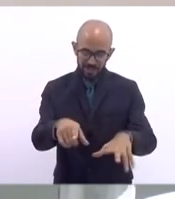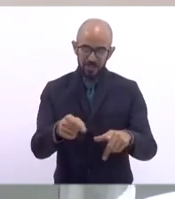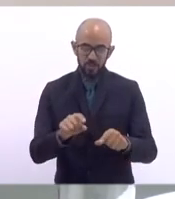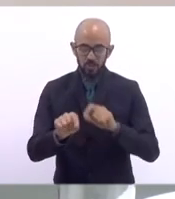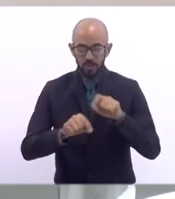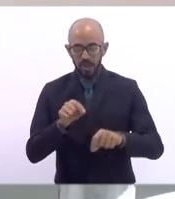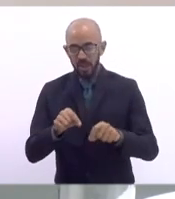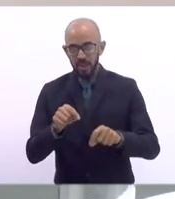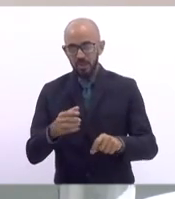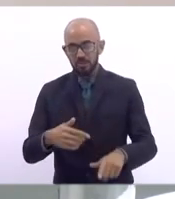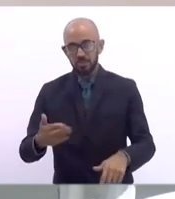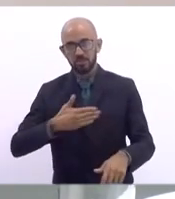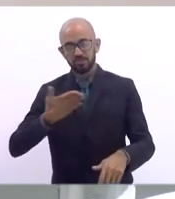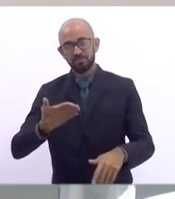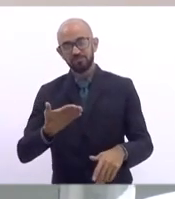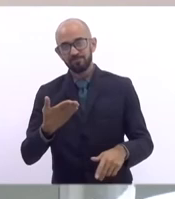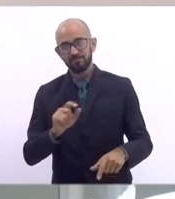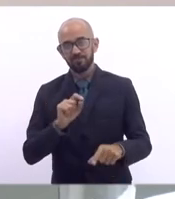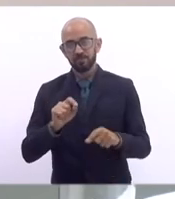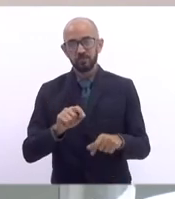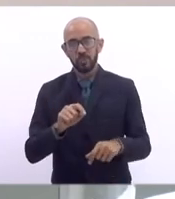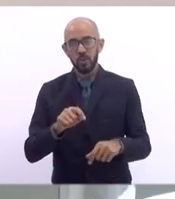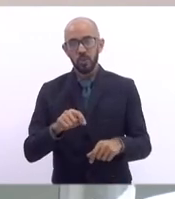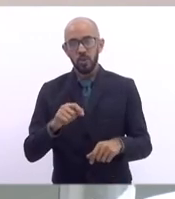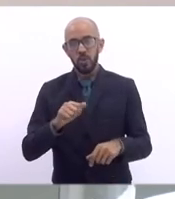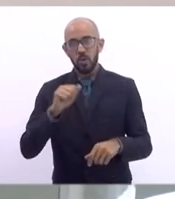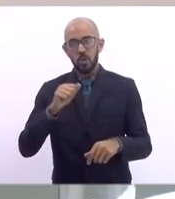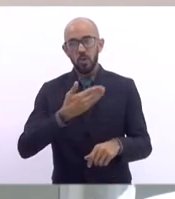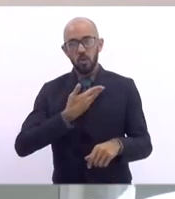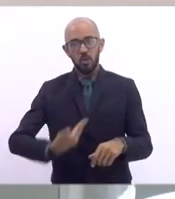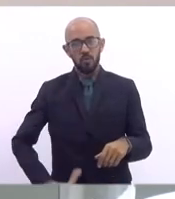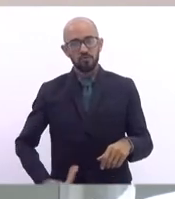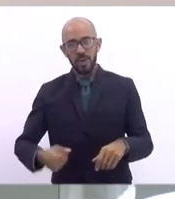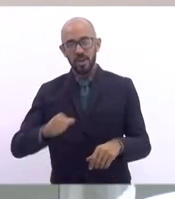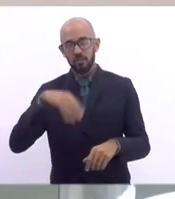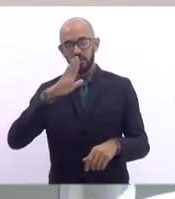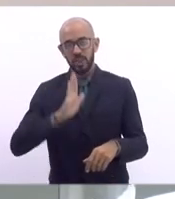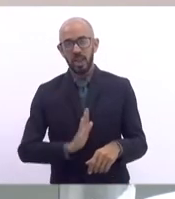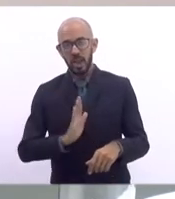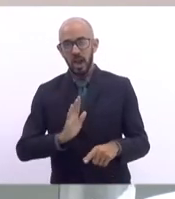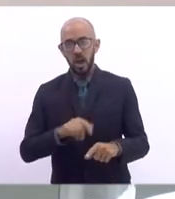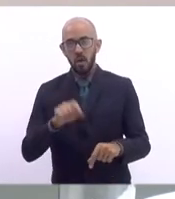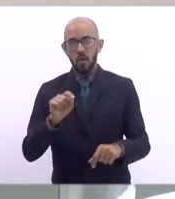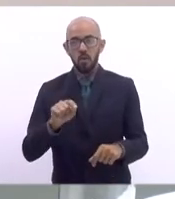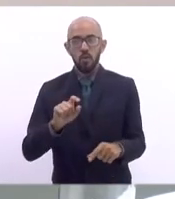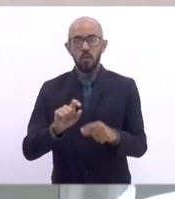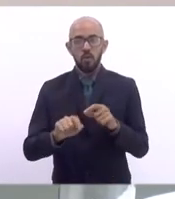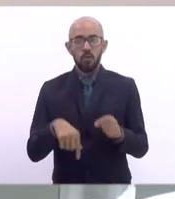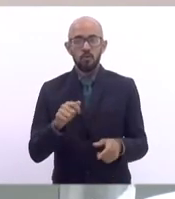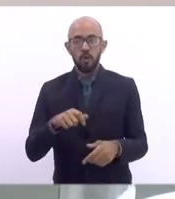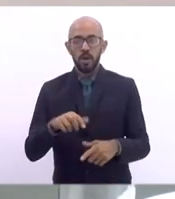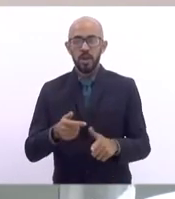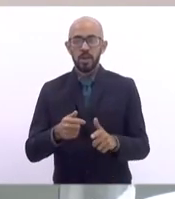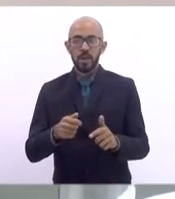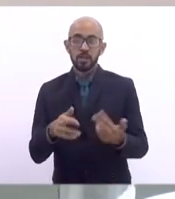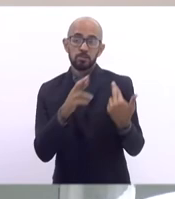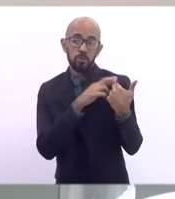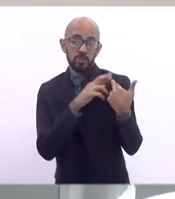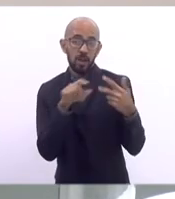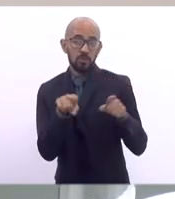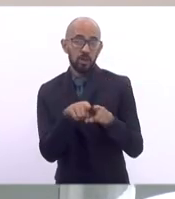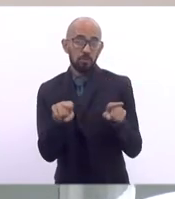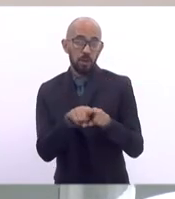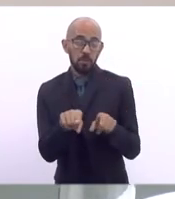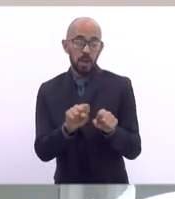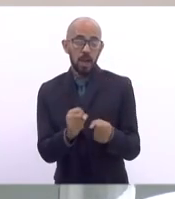estranhamente a união foi corresponsável por estado vender aquela falência